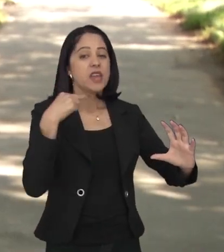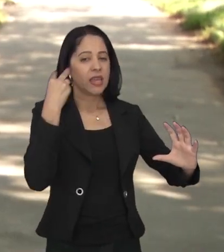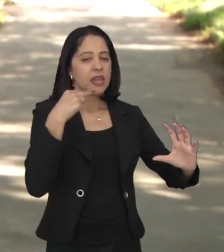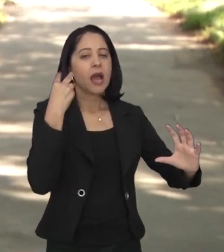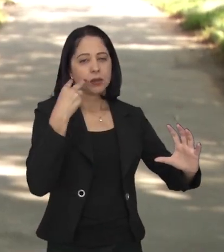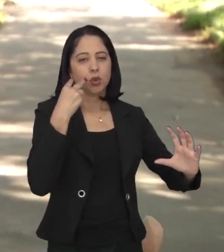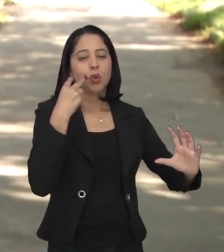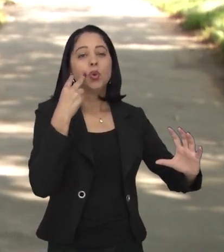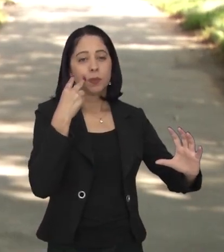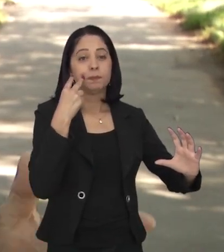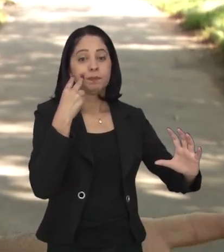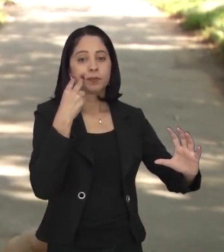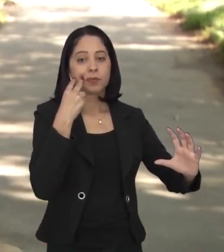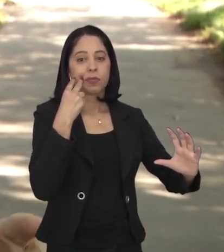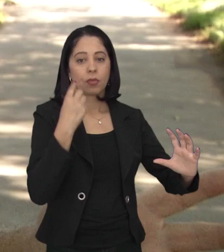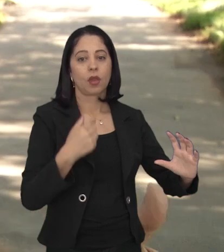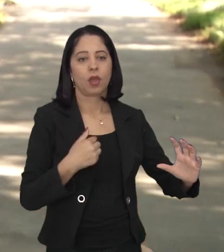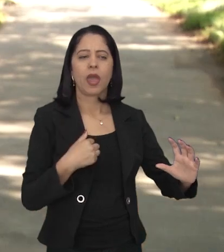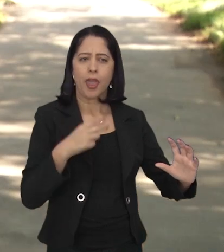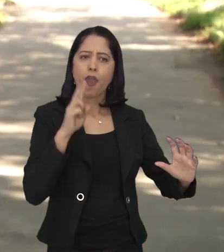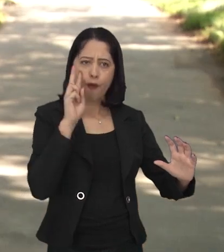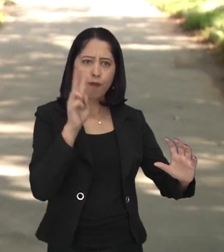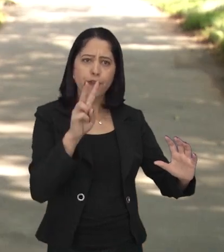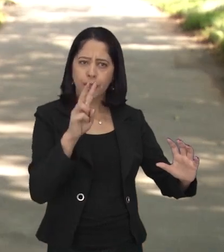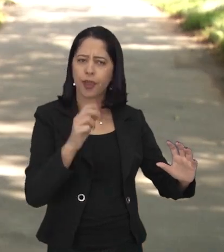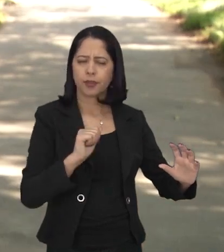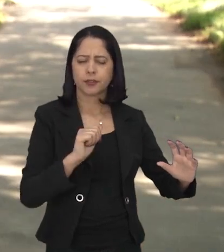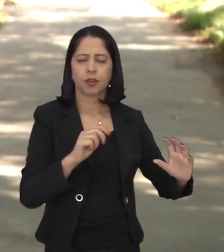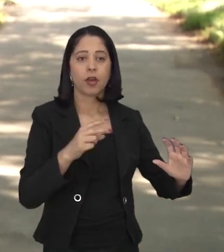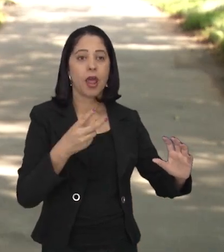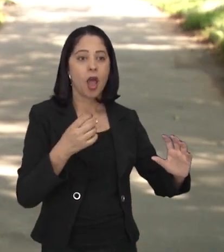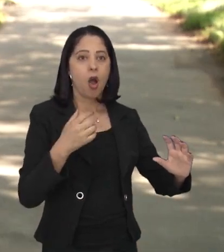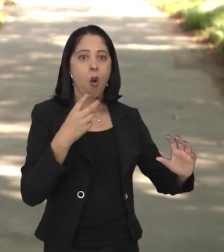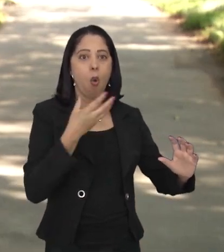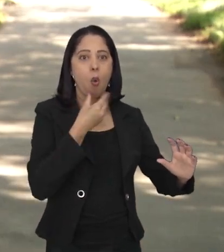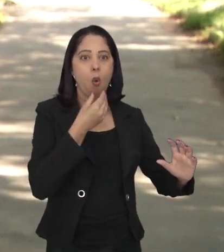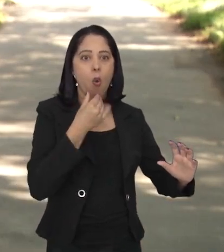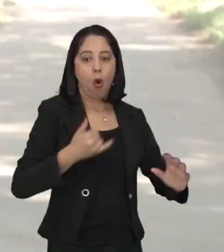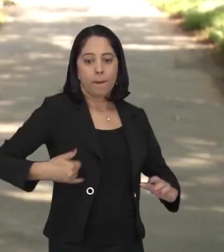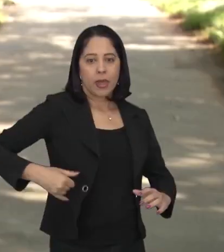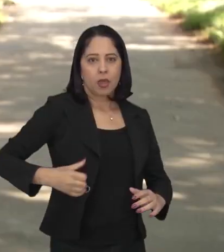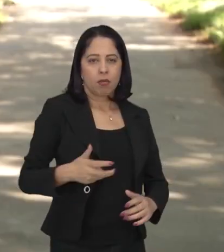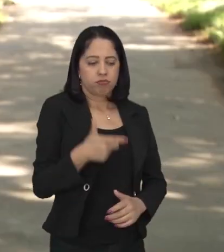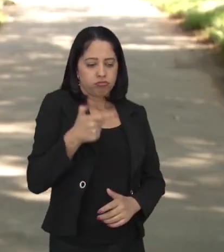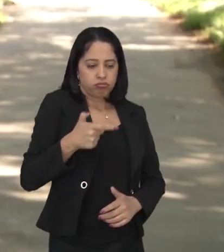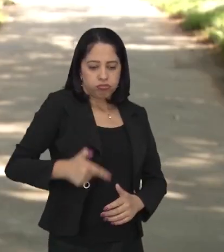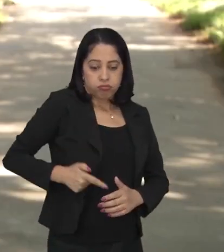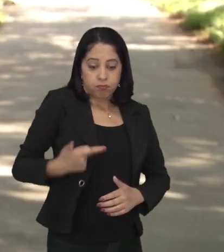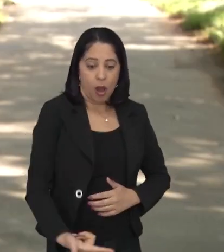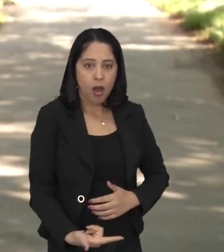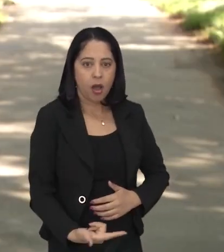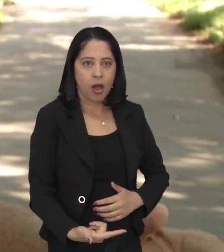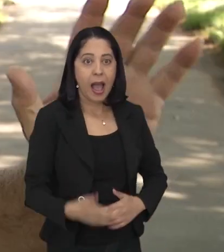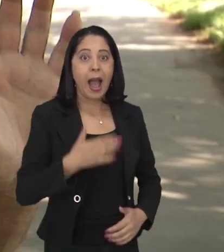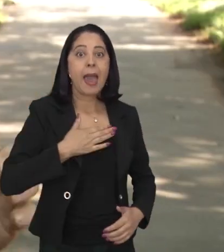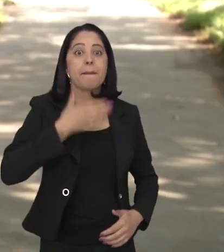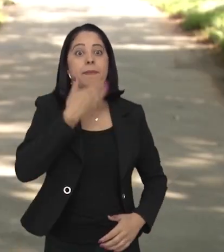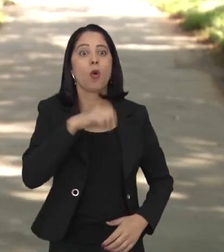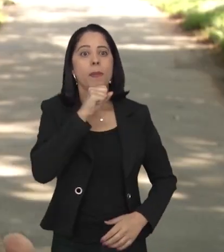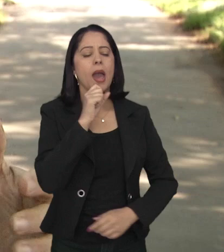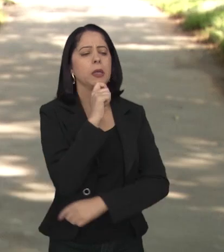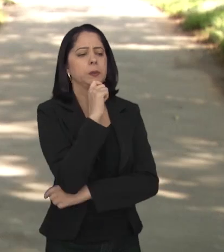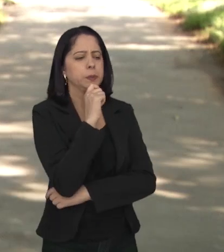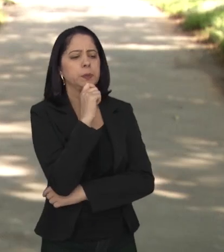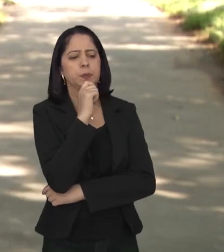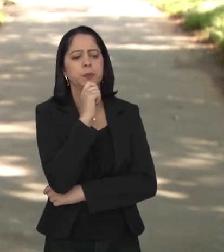sei se é folclore, mas a gente já ouviu de várias fontes, deixou cair o revólver no chão. O que ele fez? Deixou a votação correr. Quando